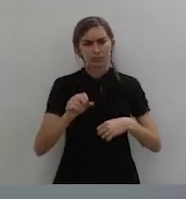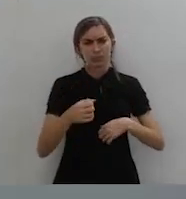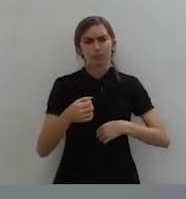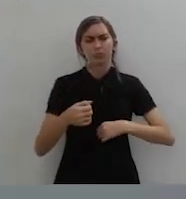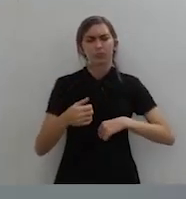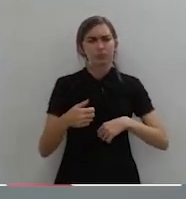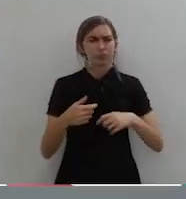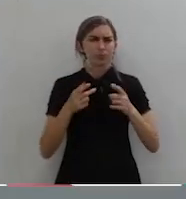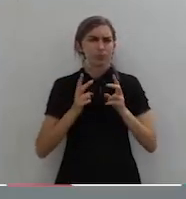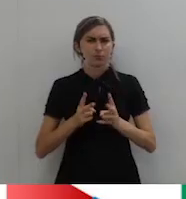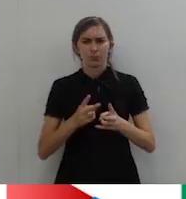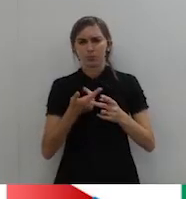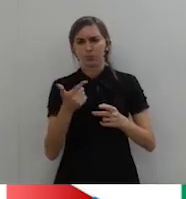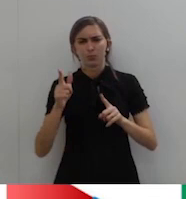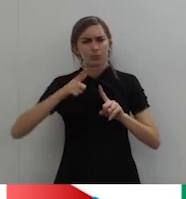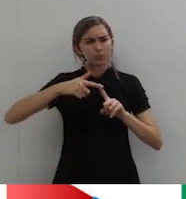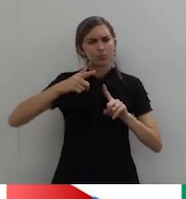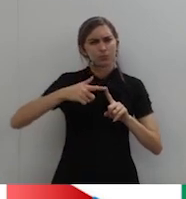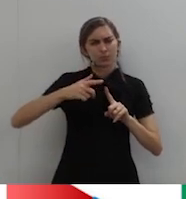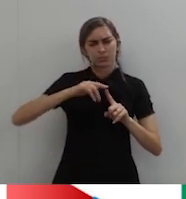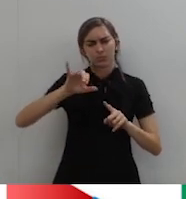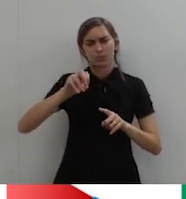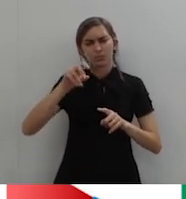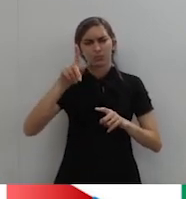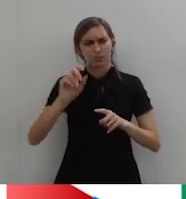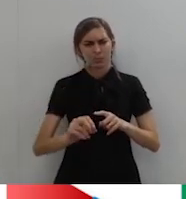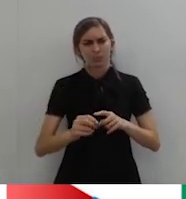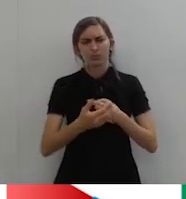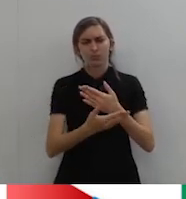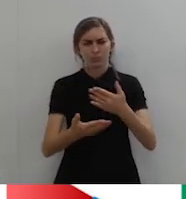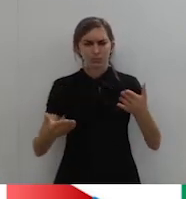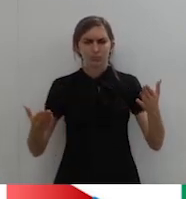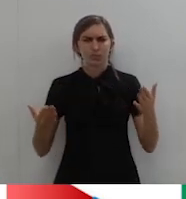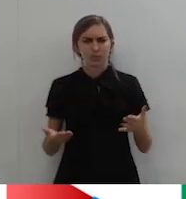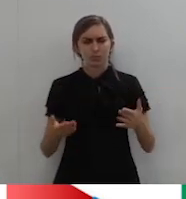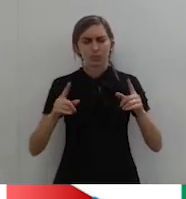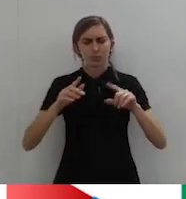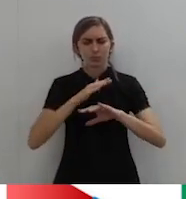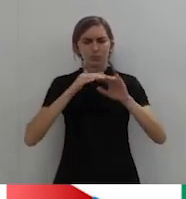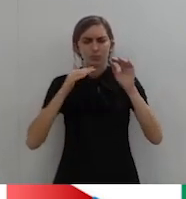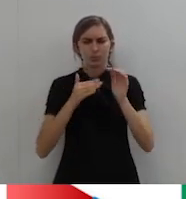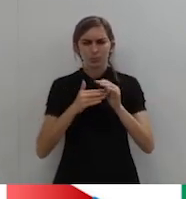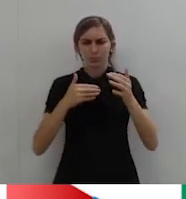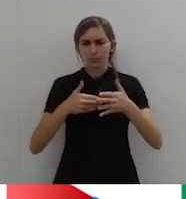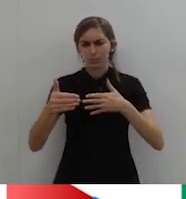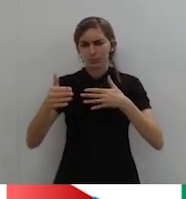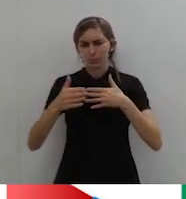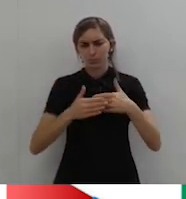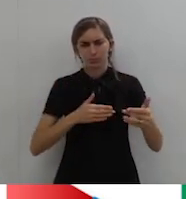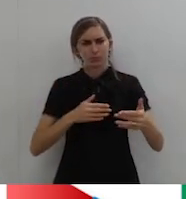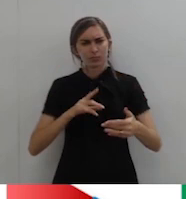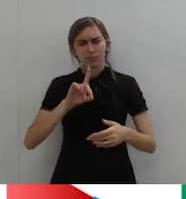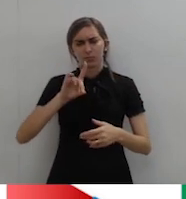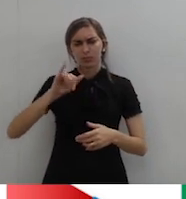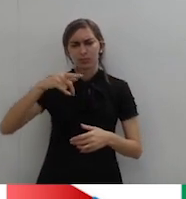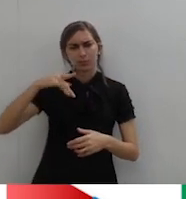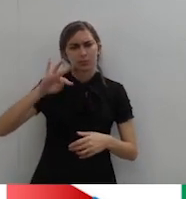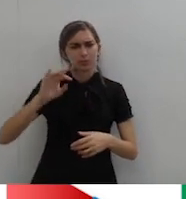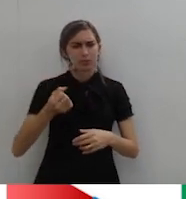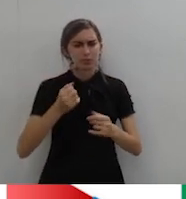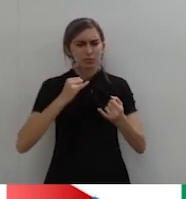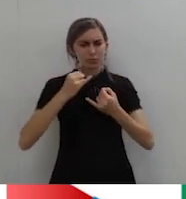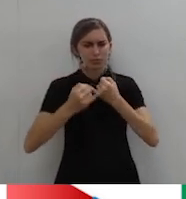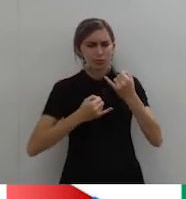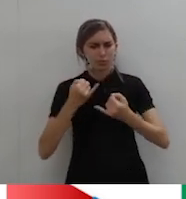Jogos eletrônicos, um outro tipo de jogo. Então, os jogos eletrônicos é todo e qualquer dispositivo de jogo